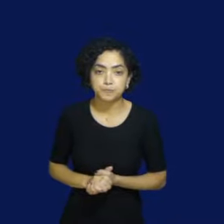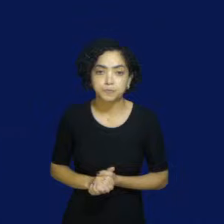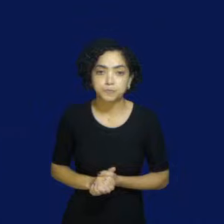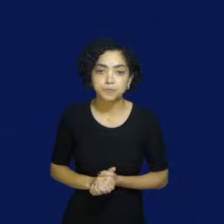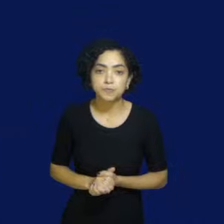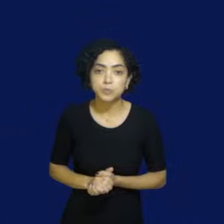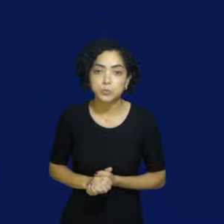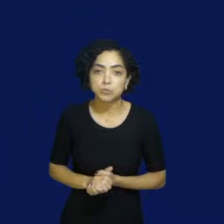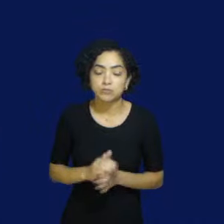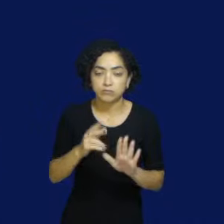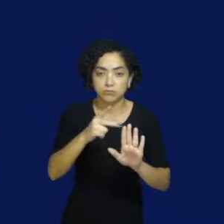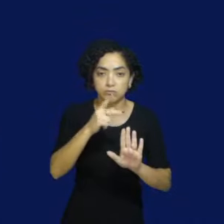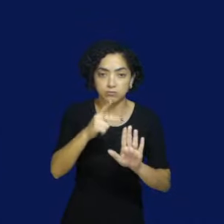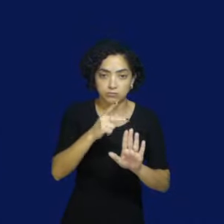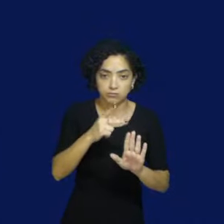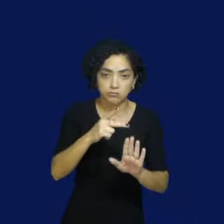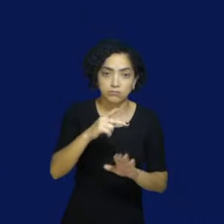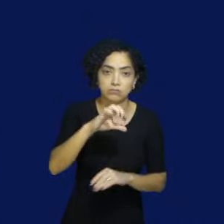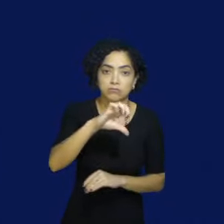a revogação da portaria 9,